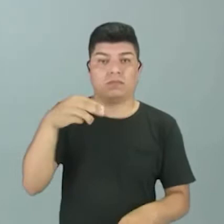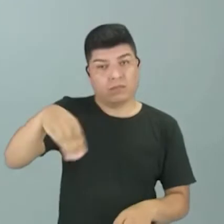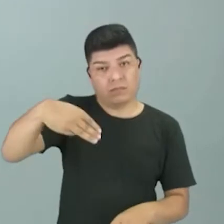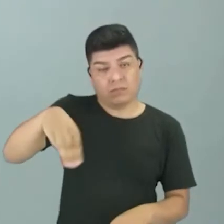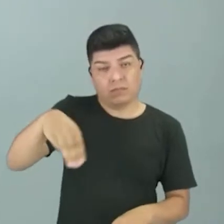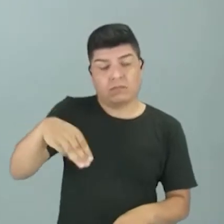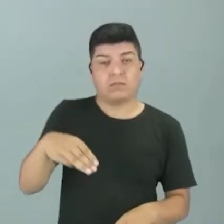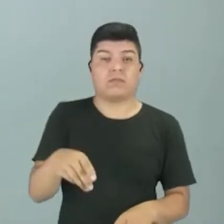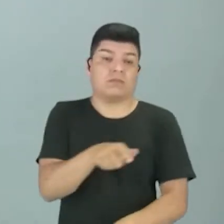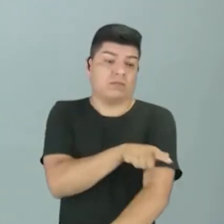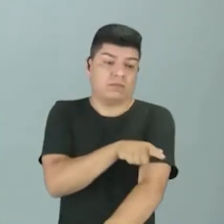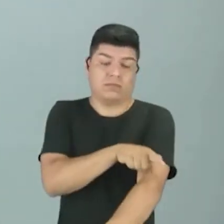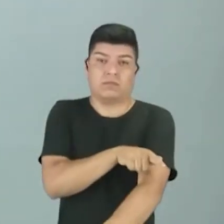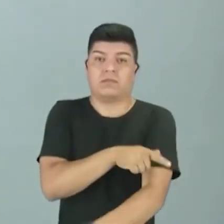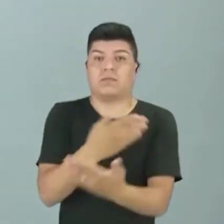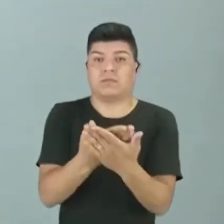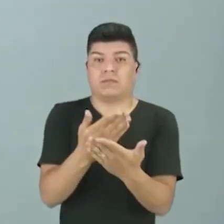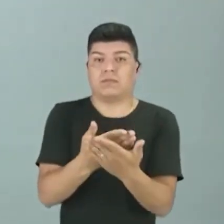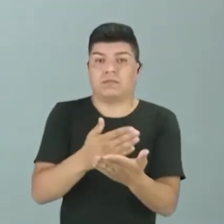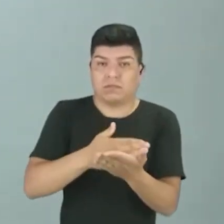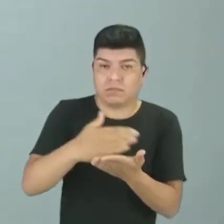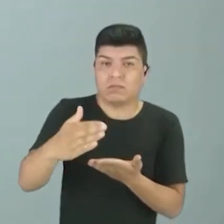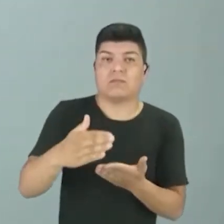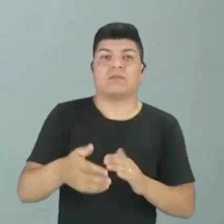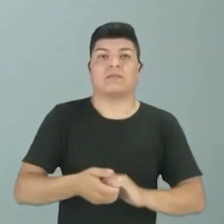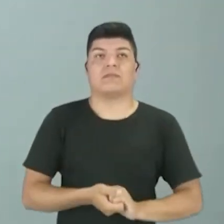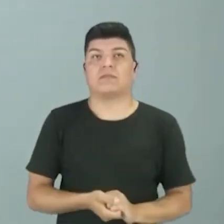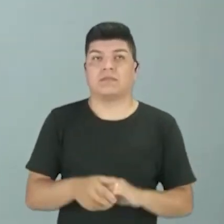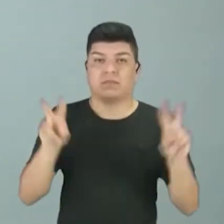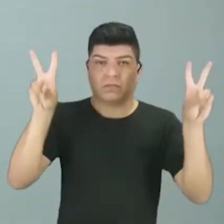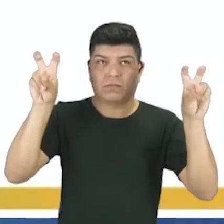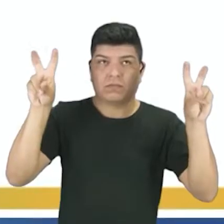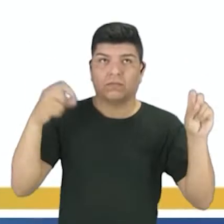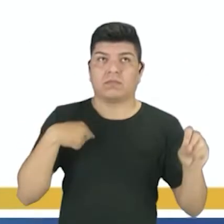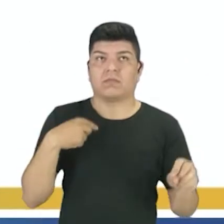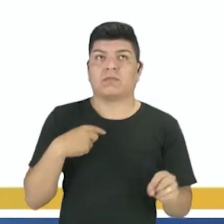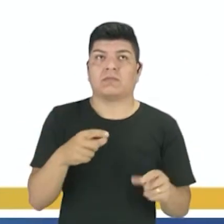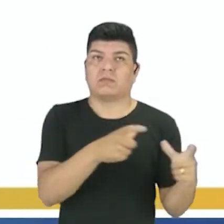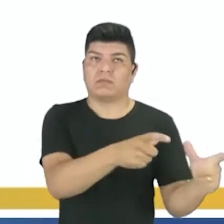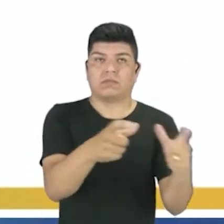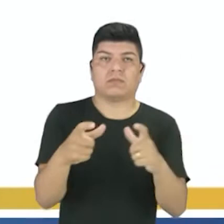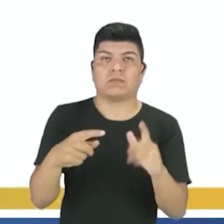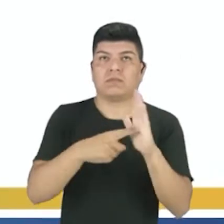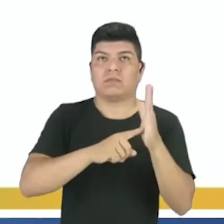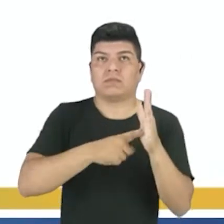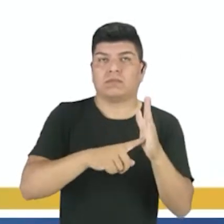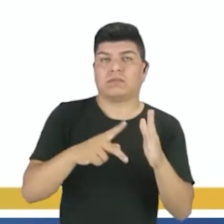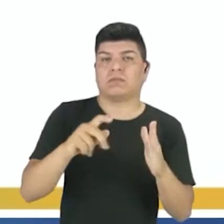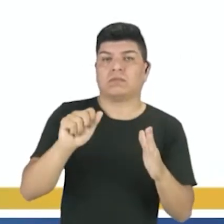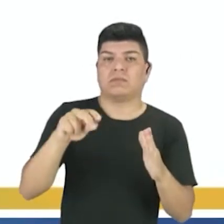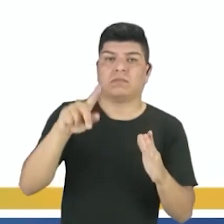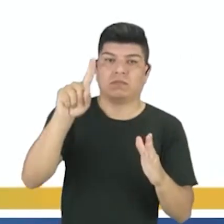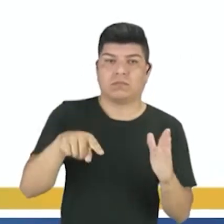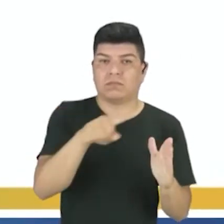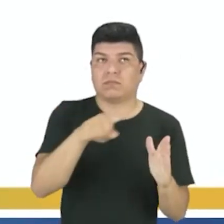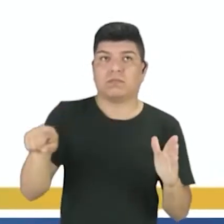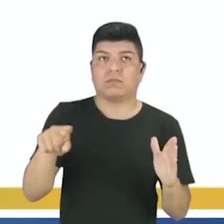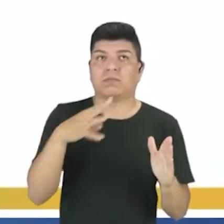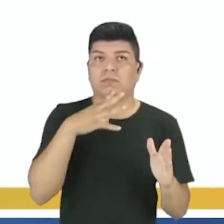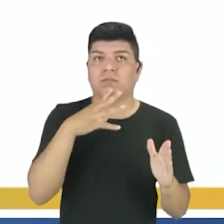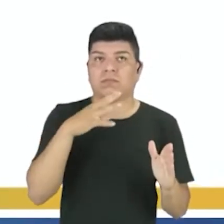aula é para o 7º ano, então vamos iniciar. O tema da nossa aula de hoje é localização de pontos no